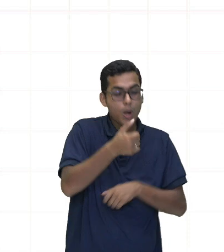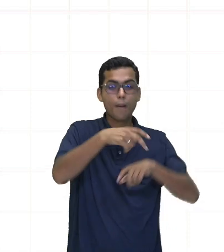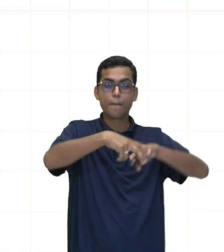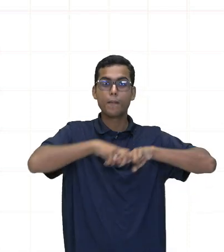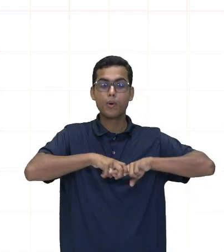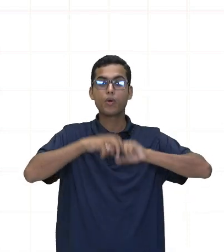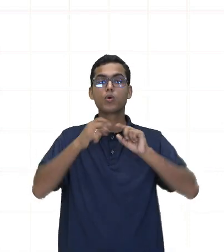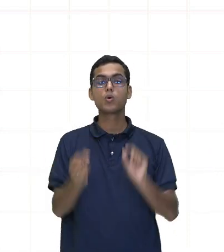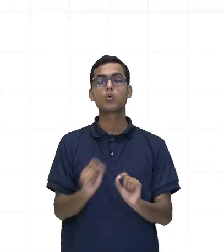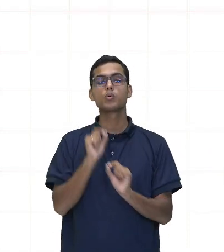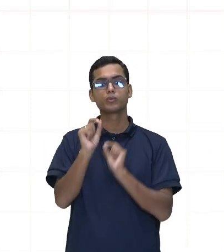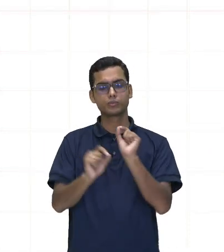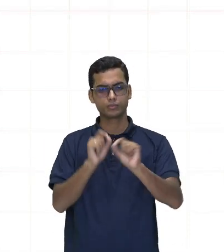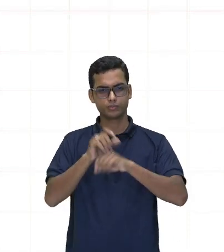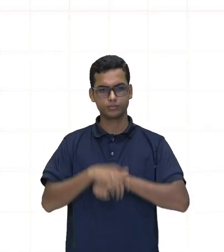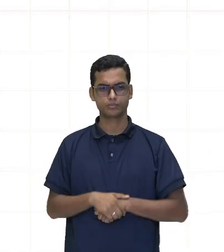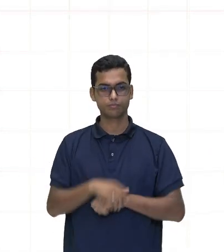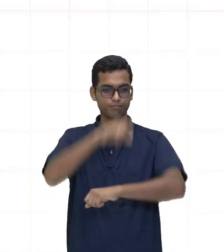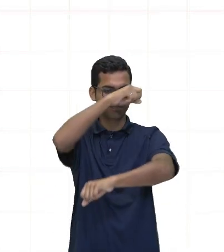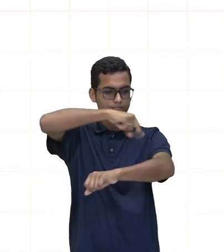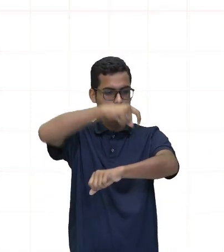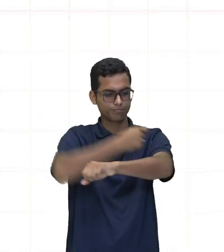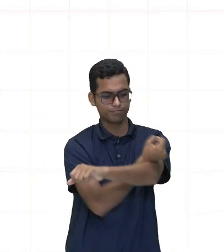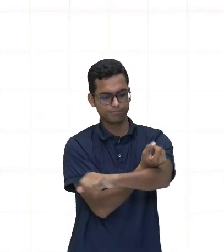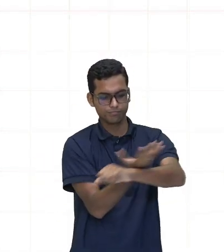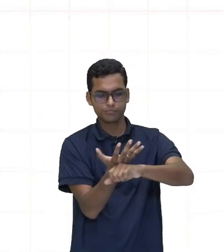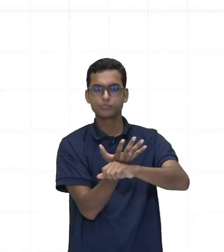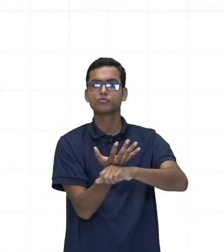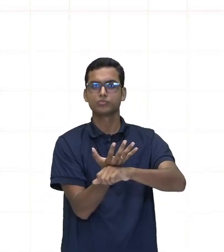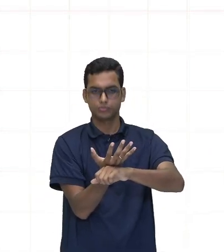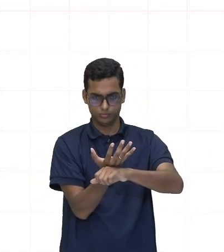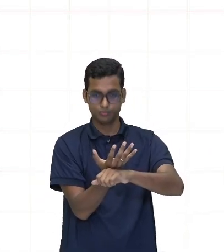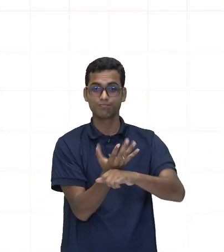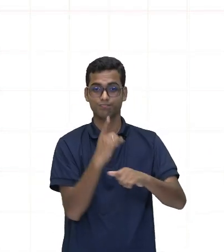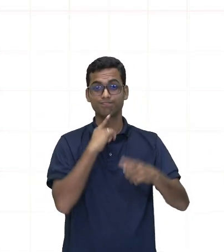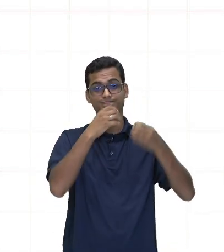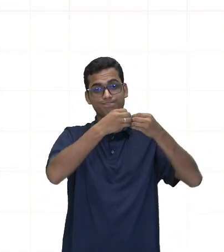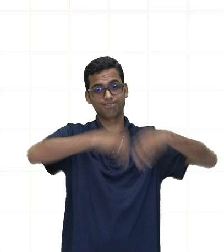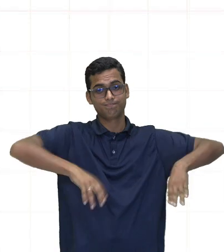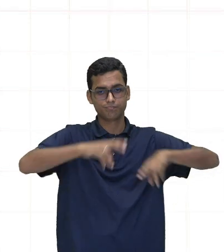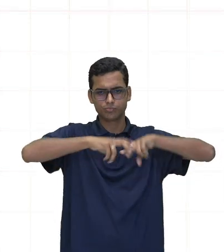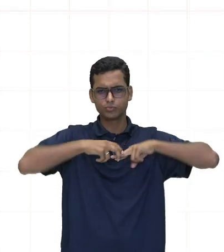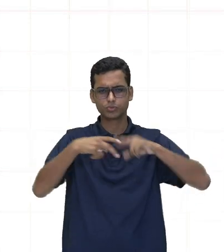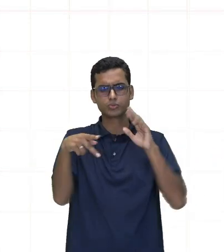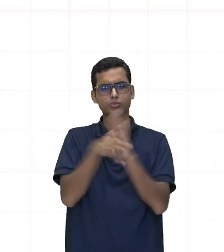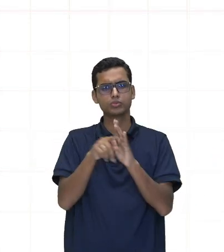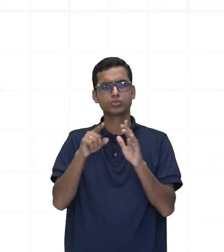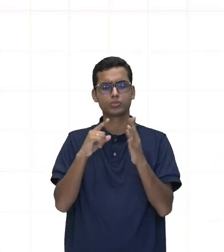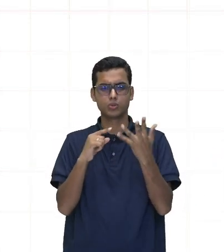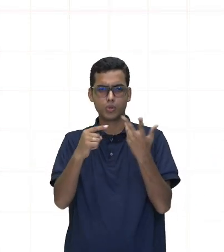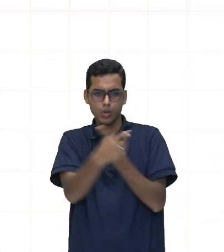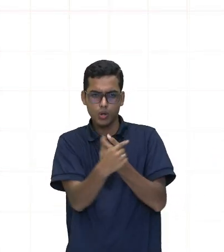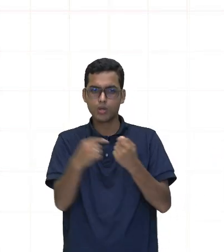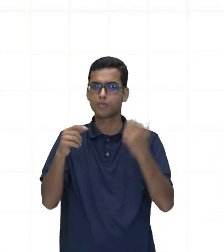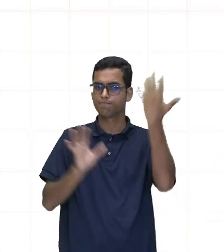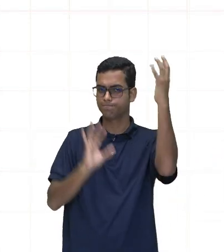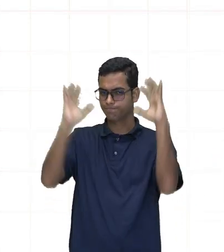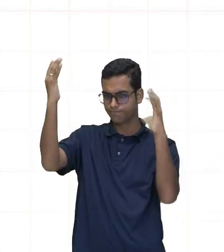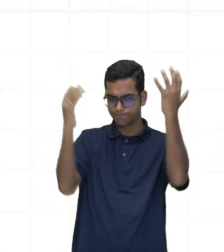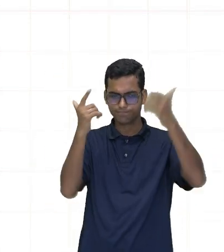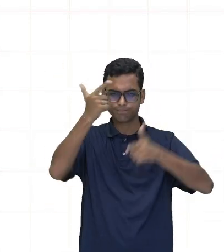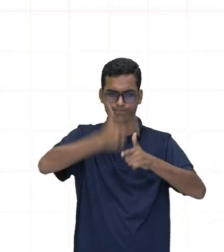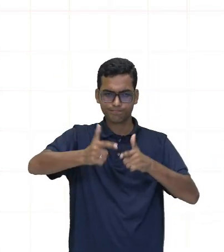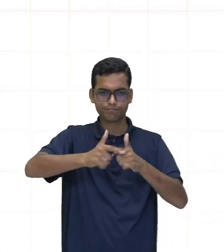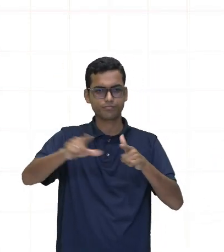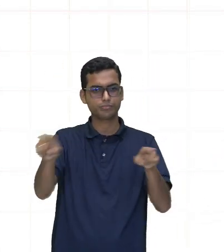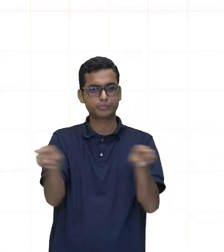mais frequência do que no período anterior, vai haver aí um renascimento comercial. Então, as pessoas não vão